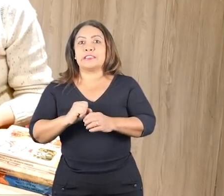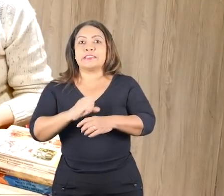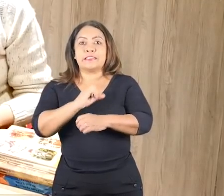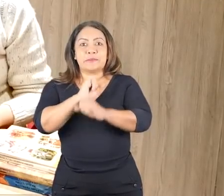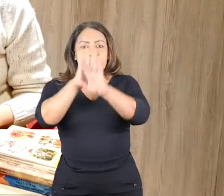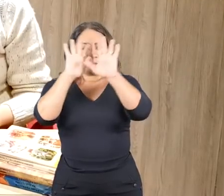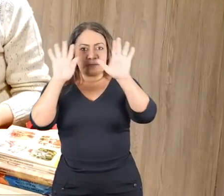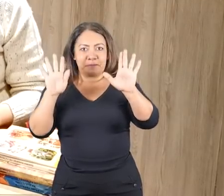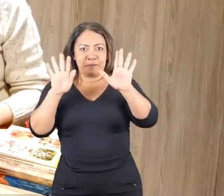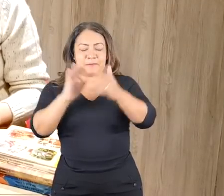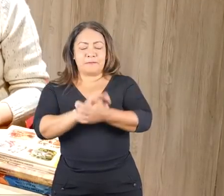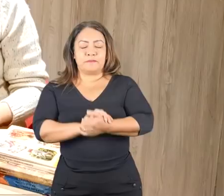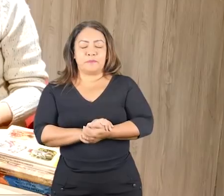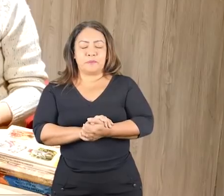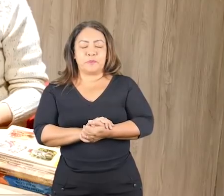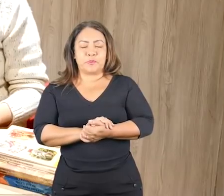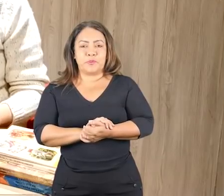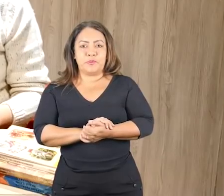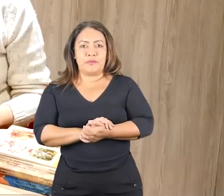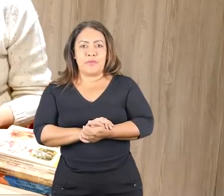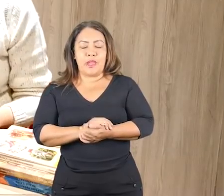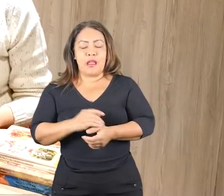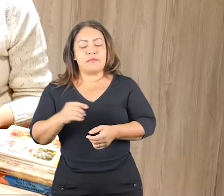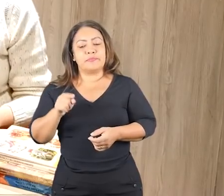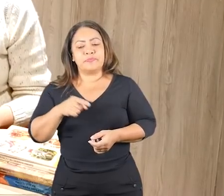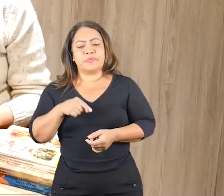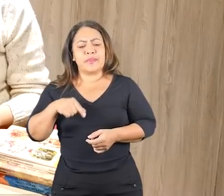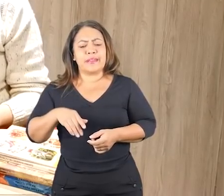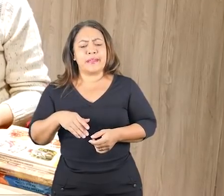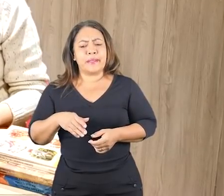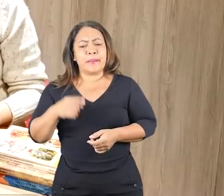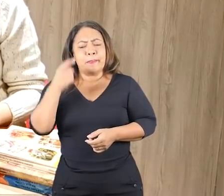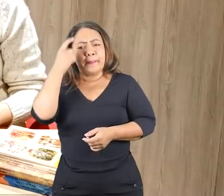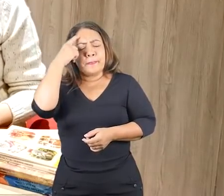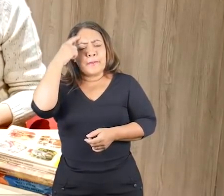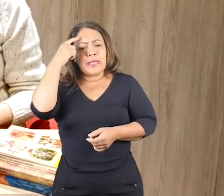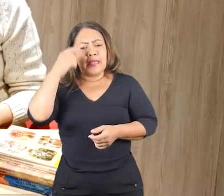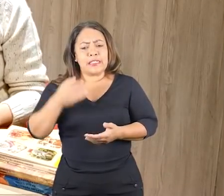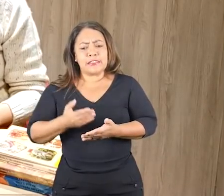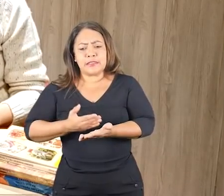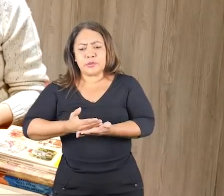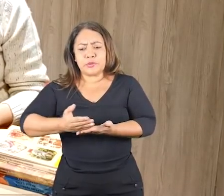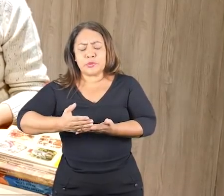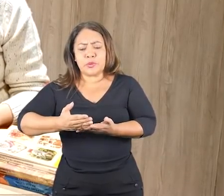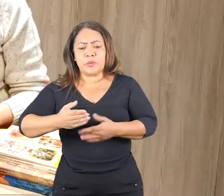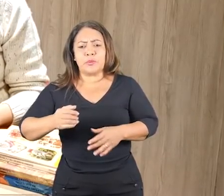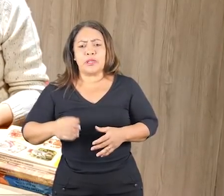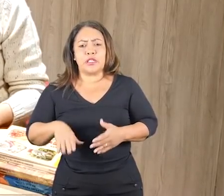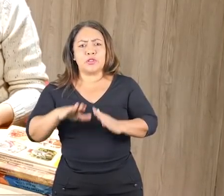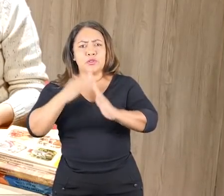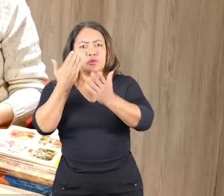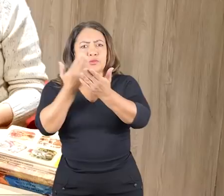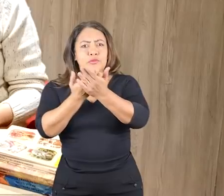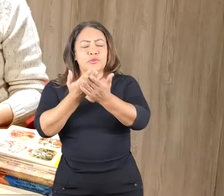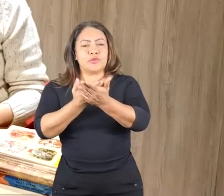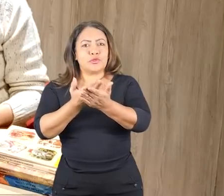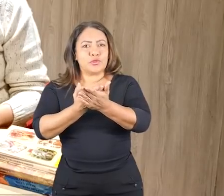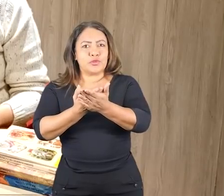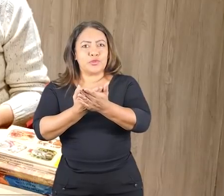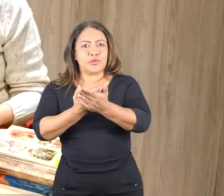E aí a gente então pensa, né, a partir dos estudos que estão